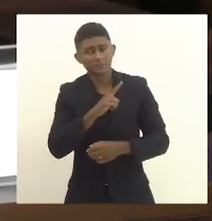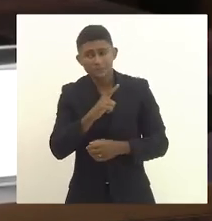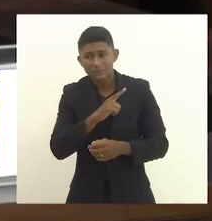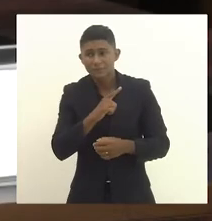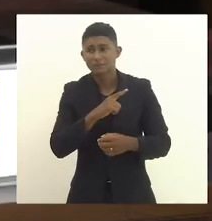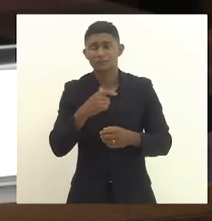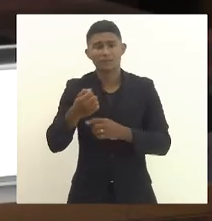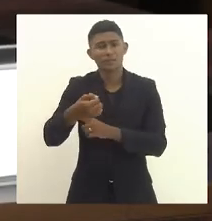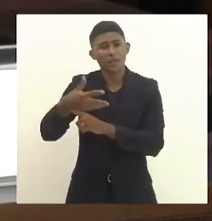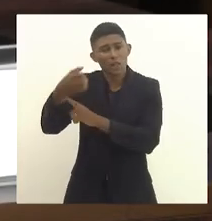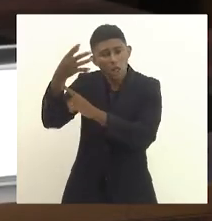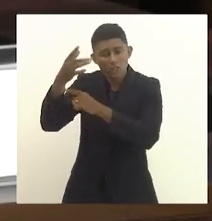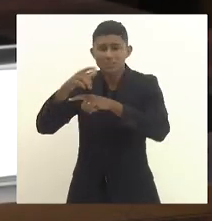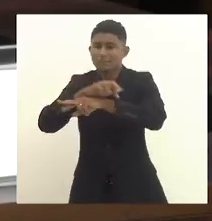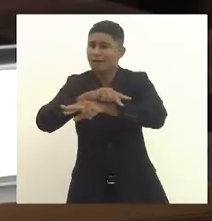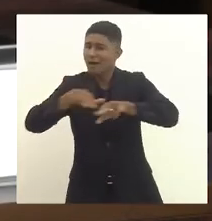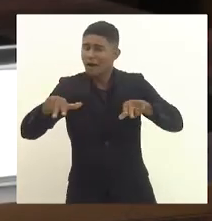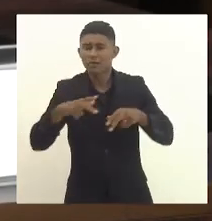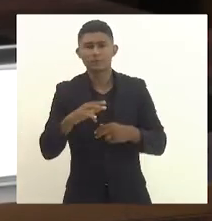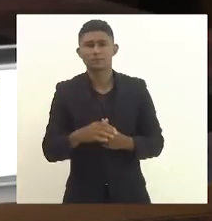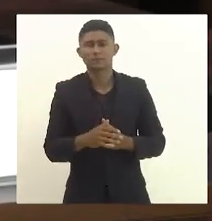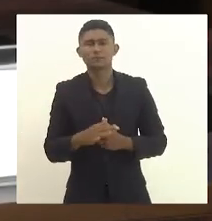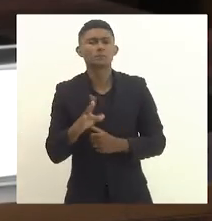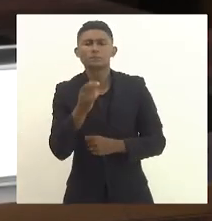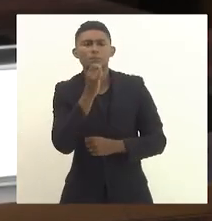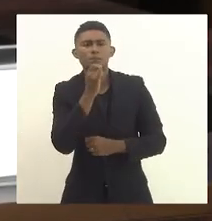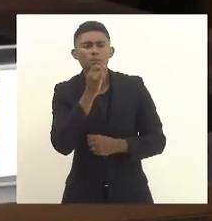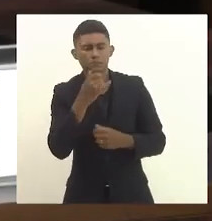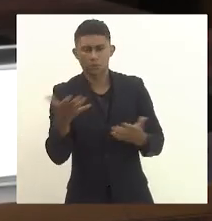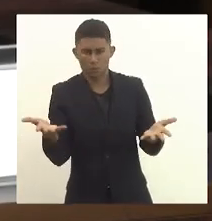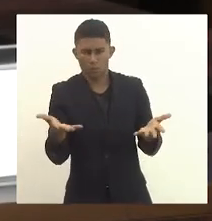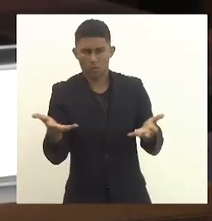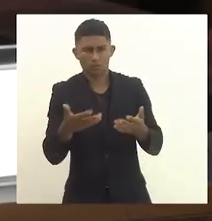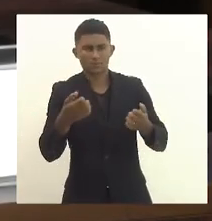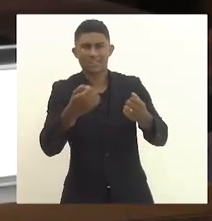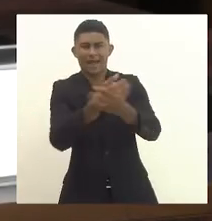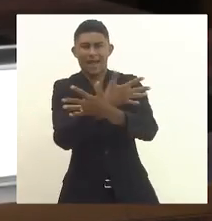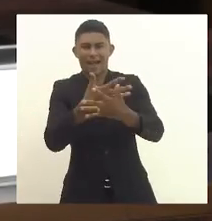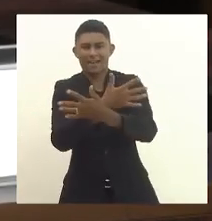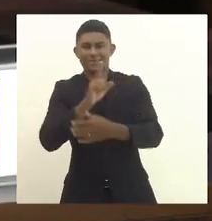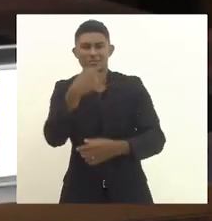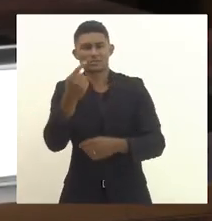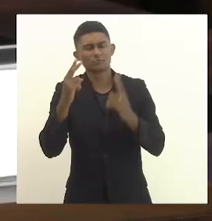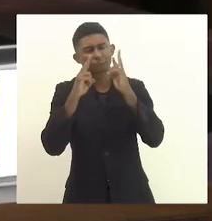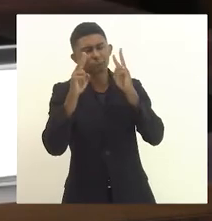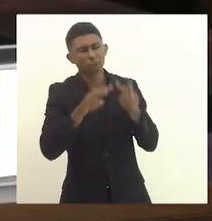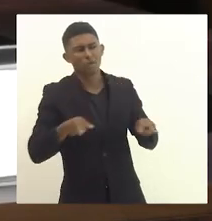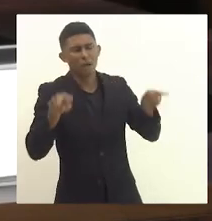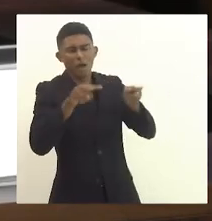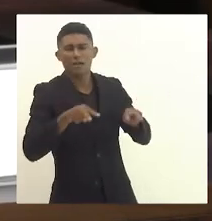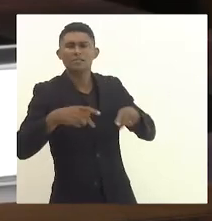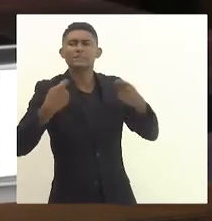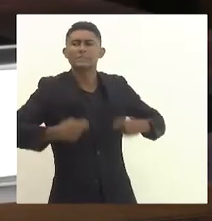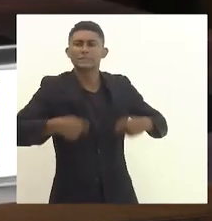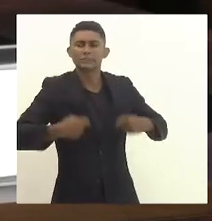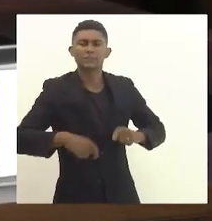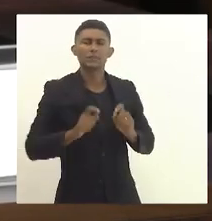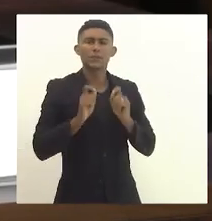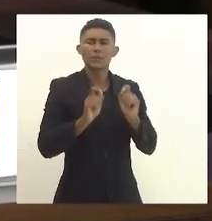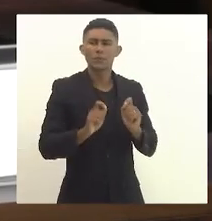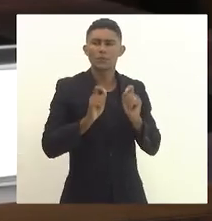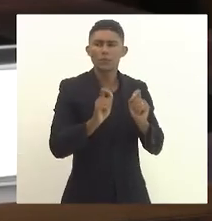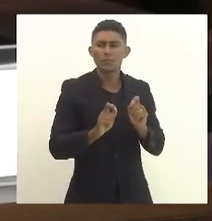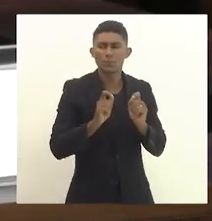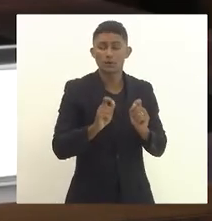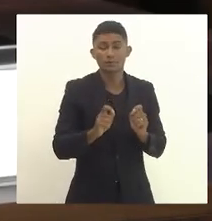cobertura, como nós sabemos. Quando nós olhamos para as nossas cidades hoje e pensamos o que eu preciso, é que principalmente as